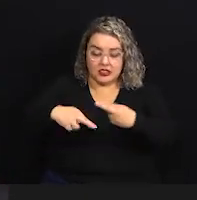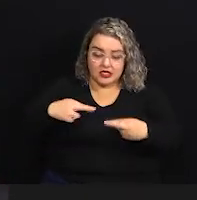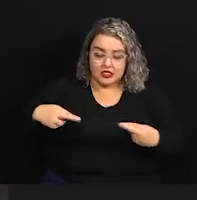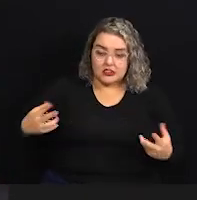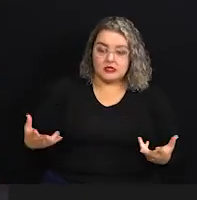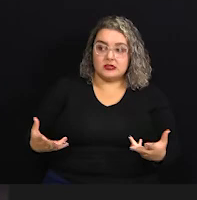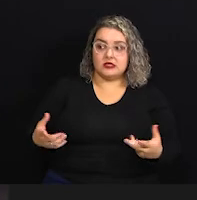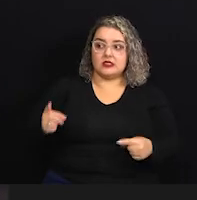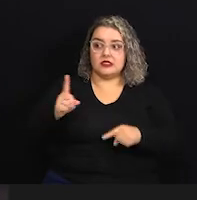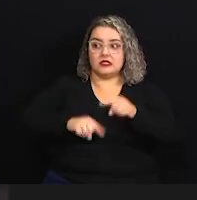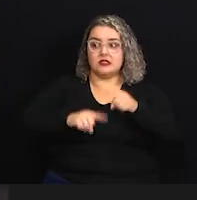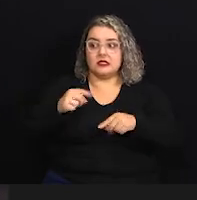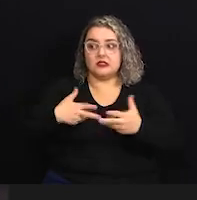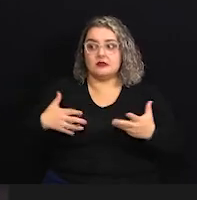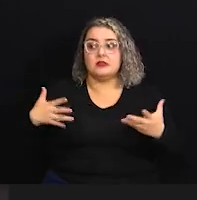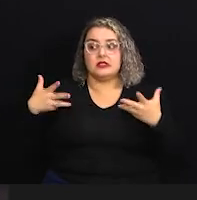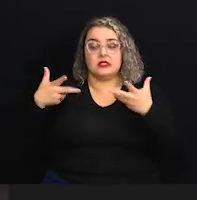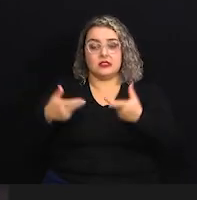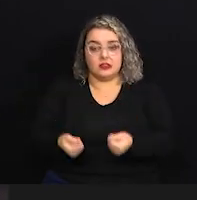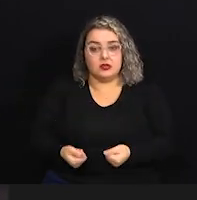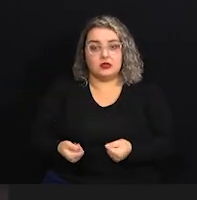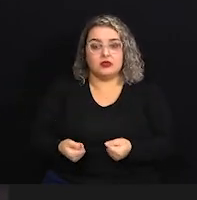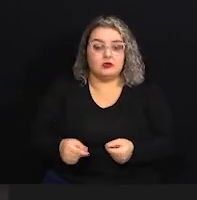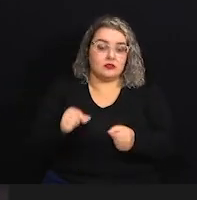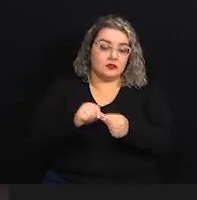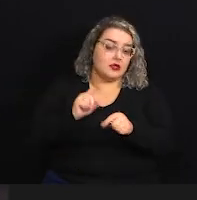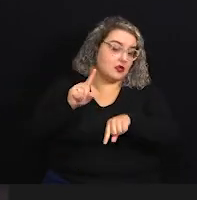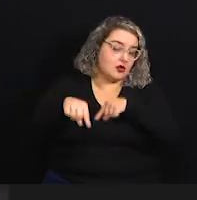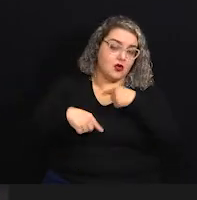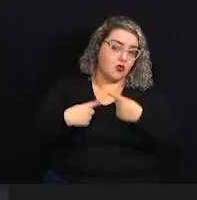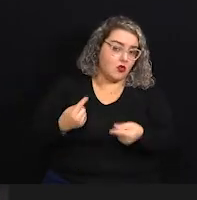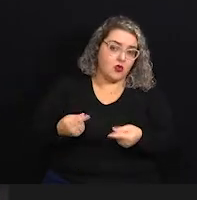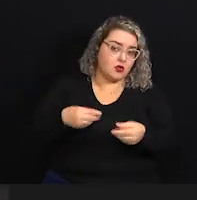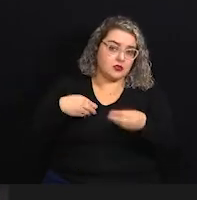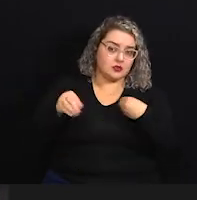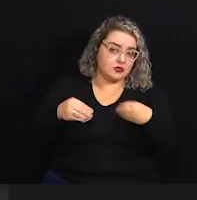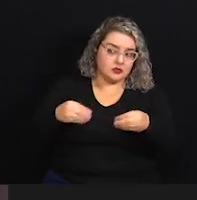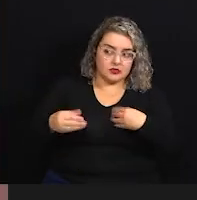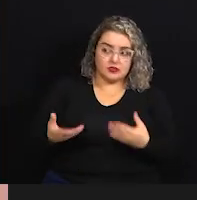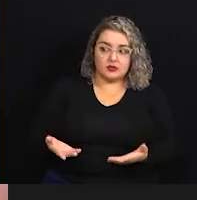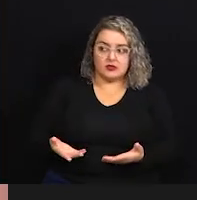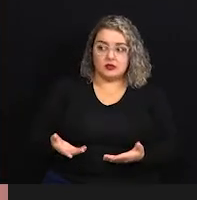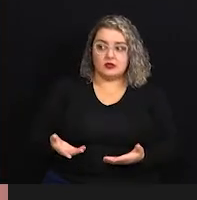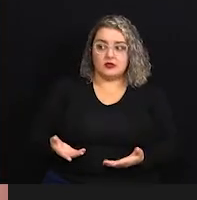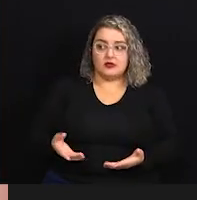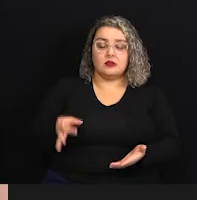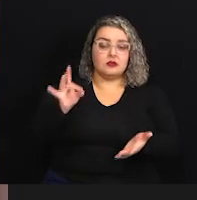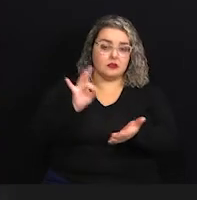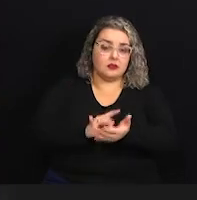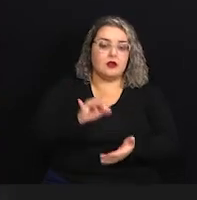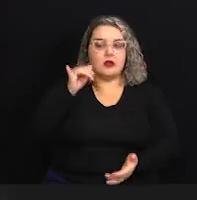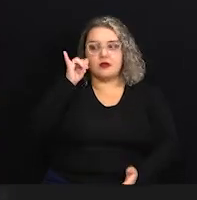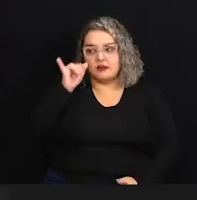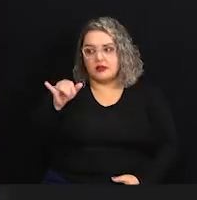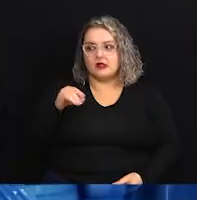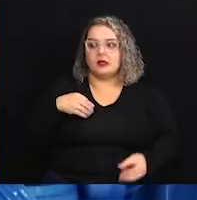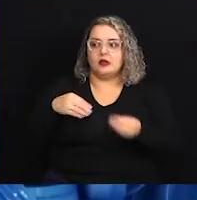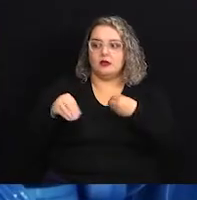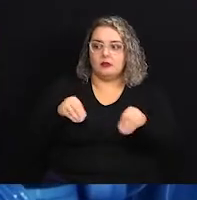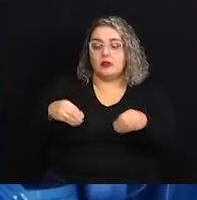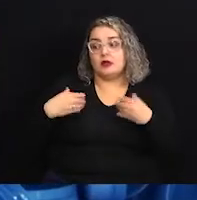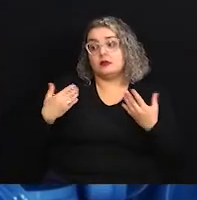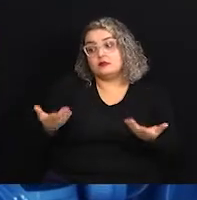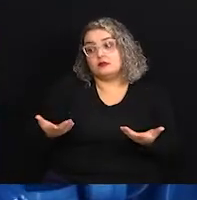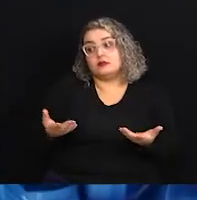reciclam esse material todo para fazer outros plásticos. Quer dizer, a gente tem que realmente evitar o plástico,